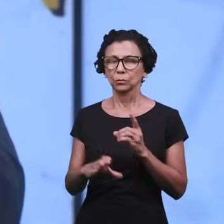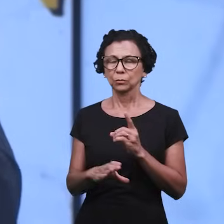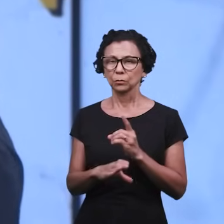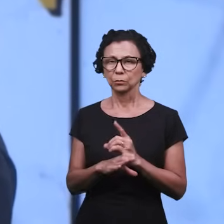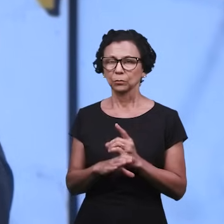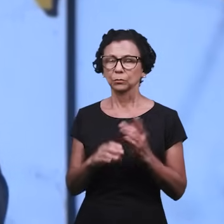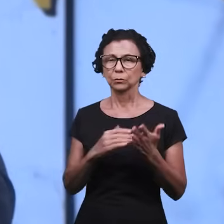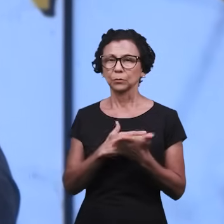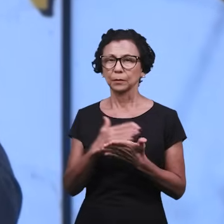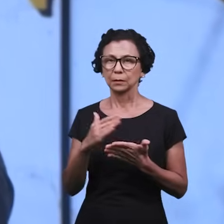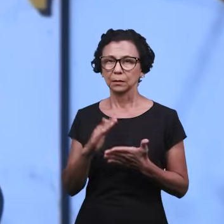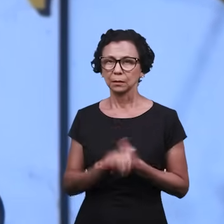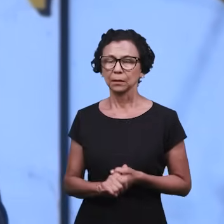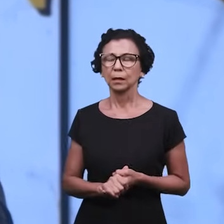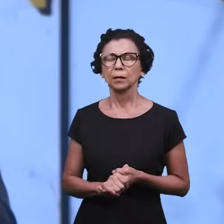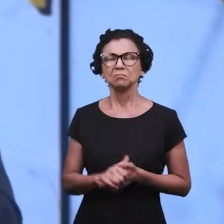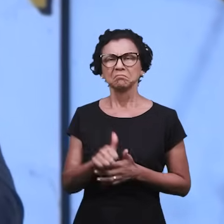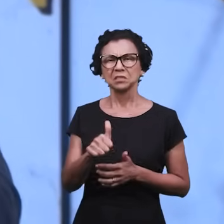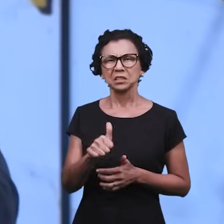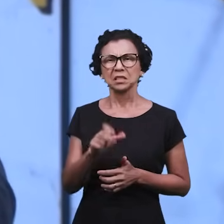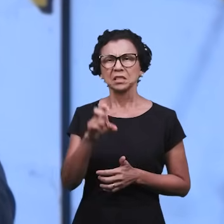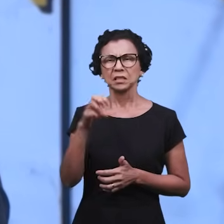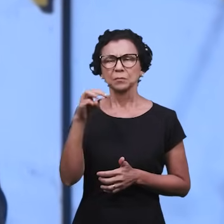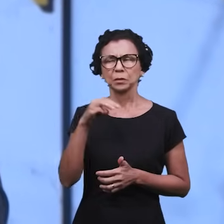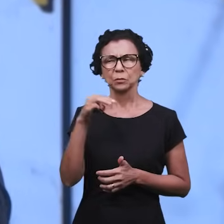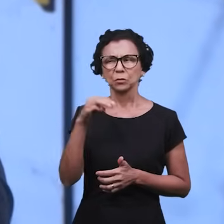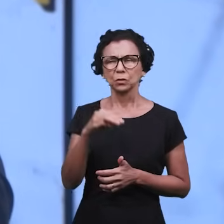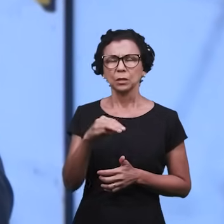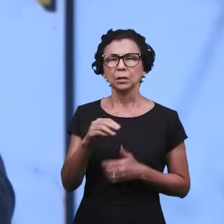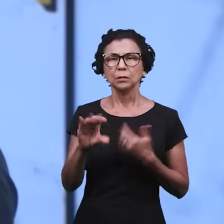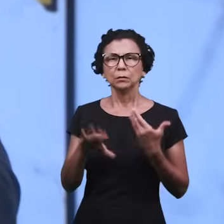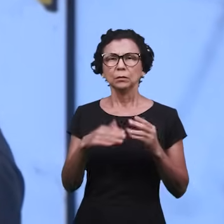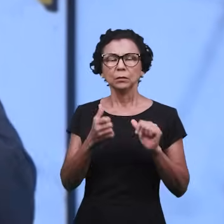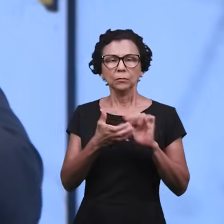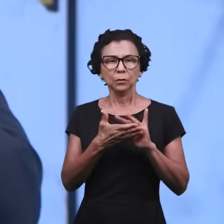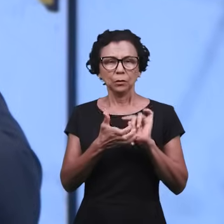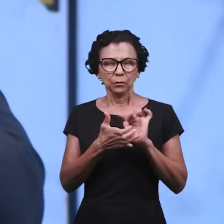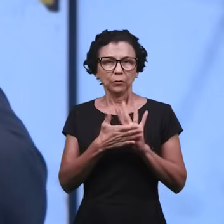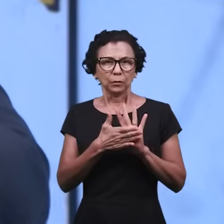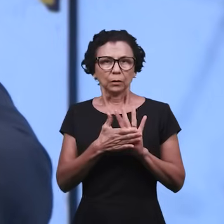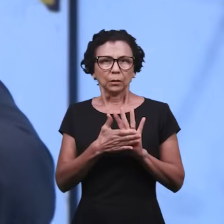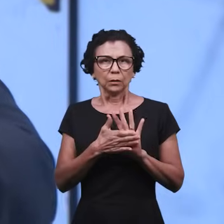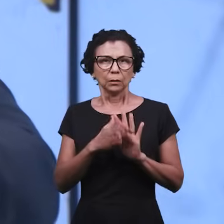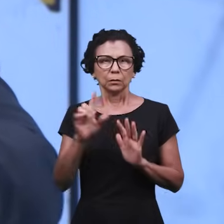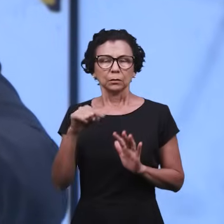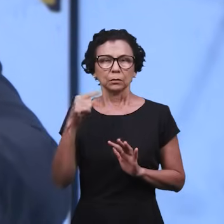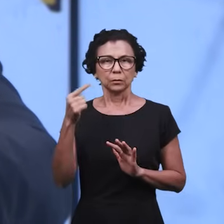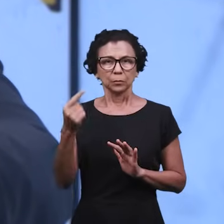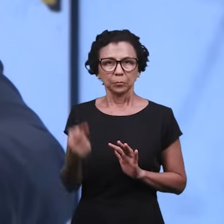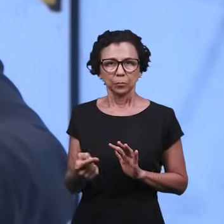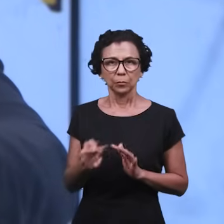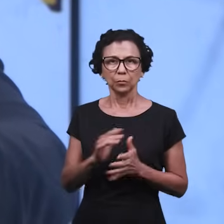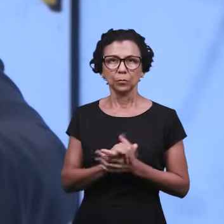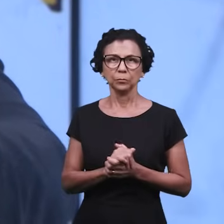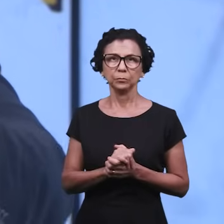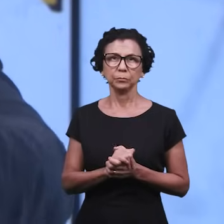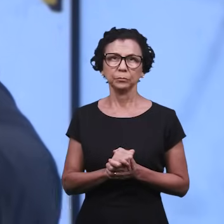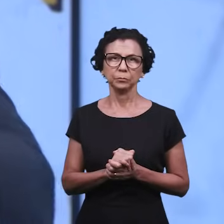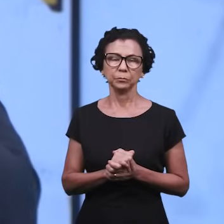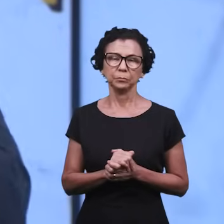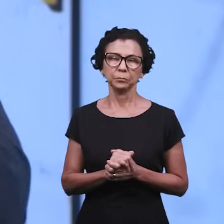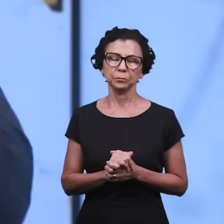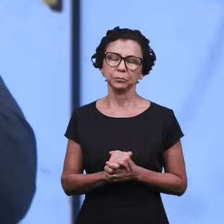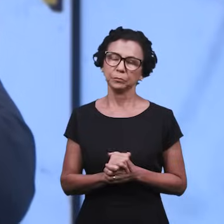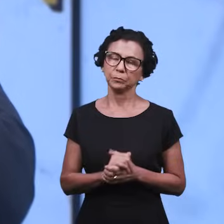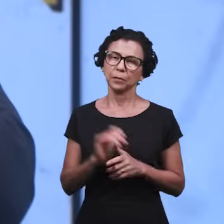15 minutos antes de começar o culto, cantava muitos louvores, né? Mas depois vem a orientação para começar